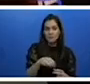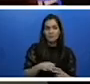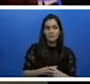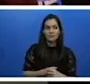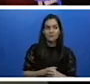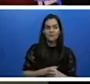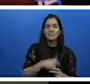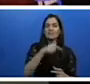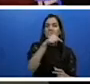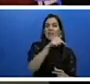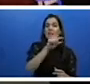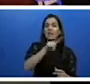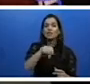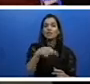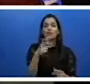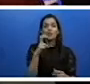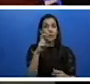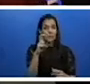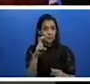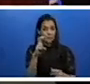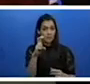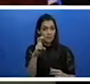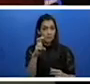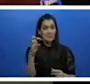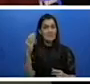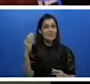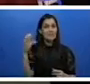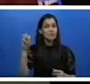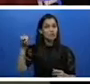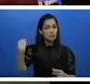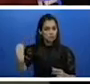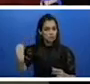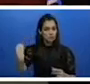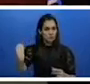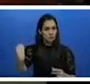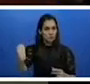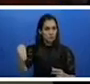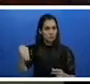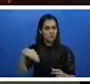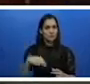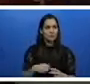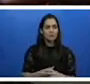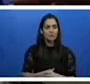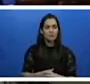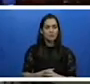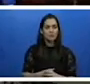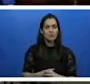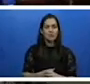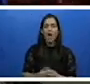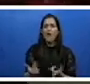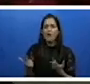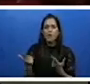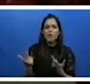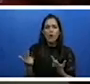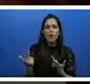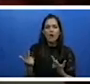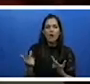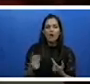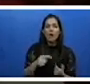7 centímetros e meio, 7 centímetros e 5 milímetros é igual